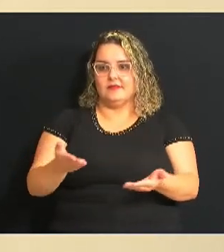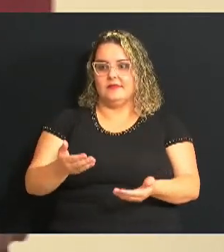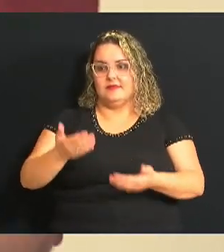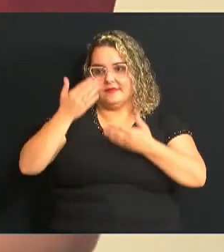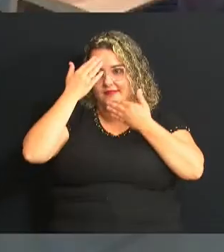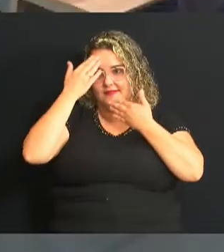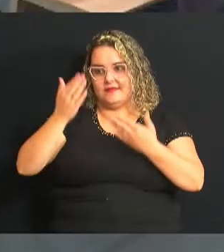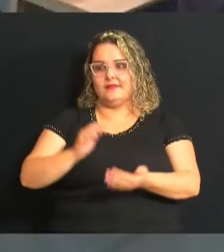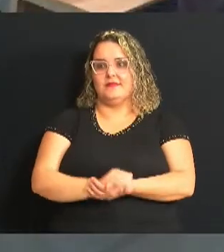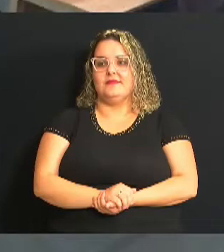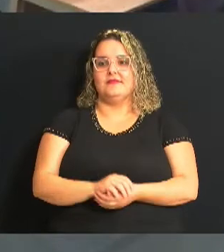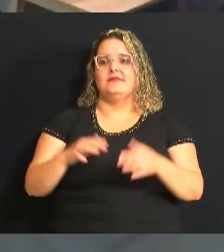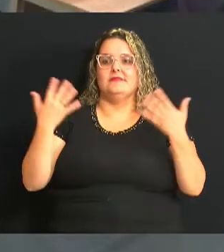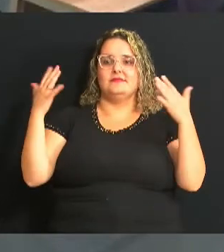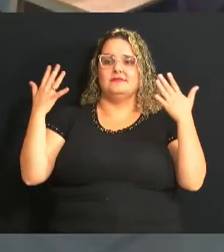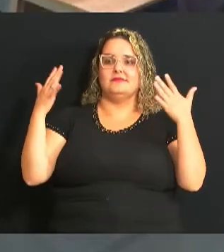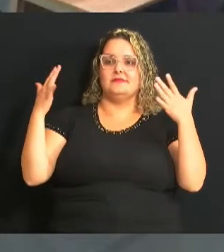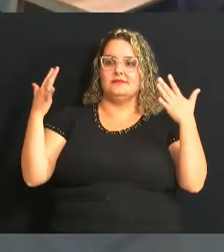Obrigada.